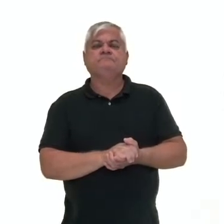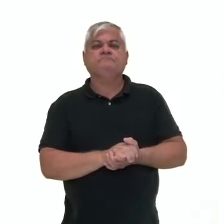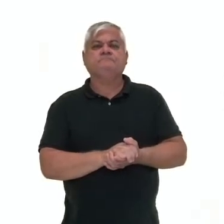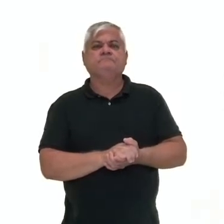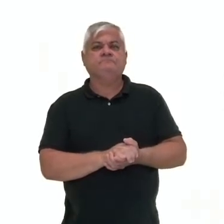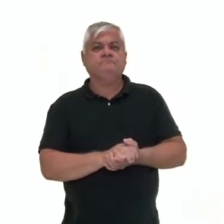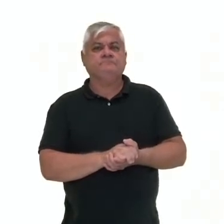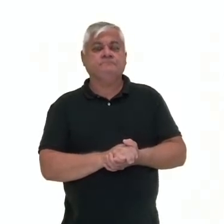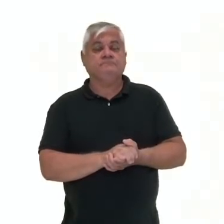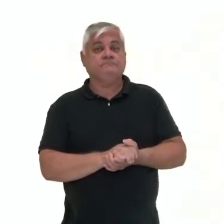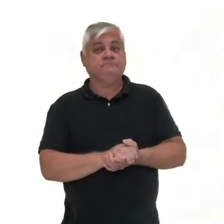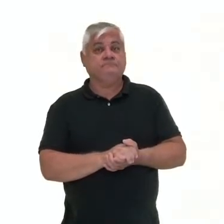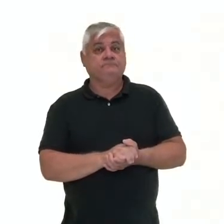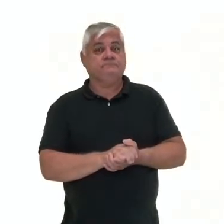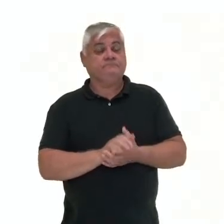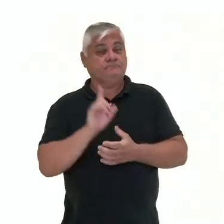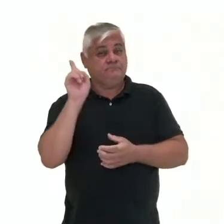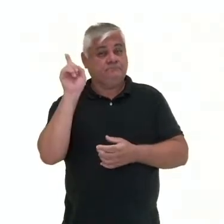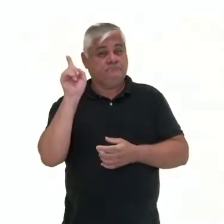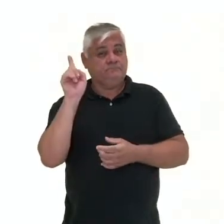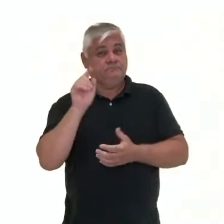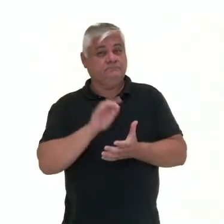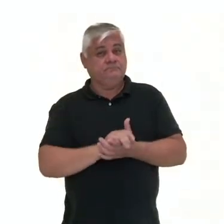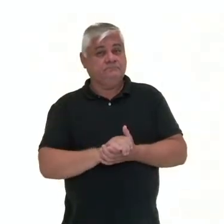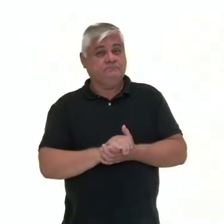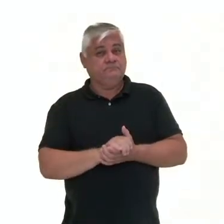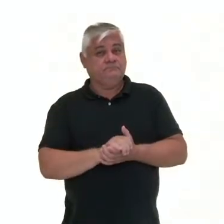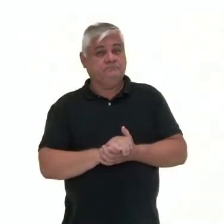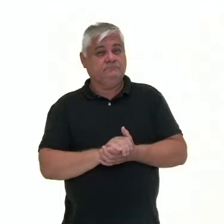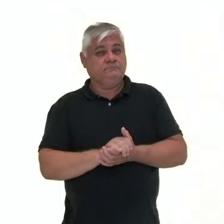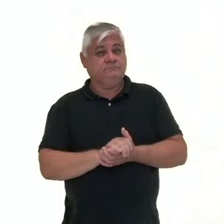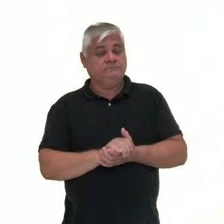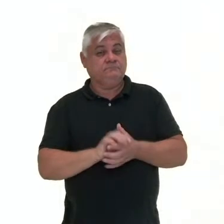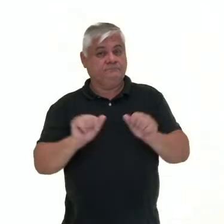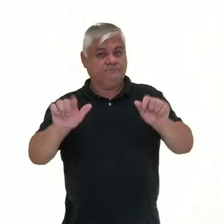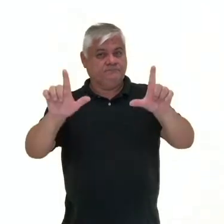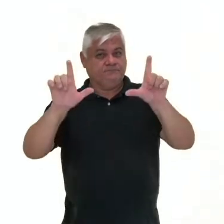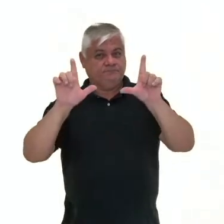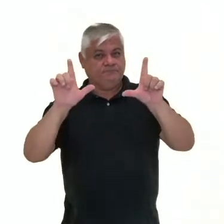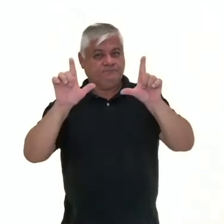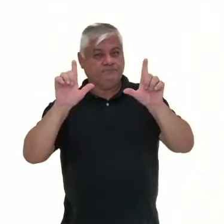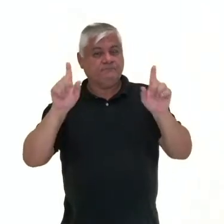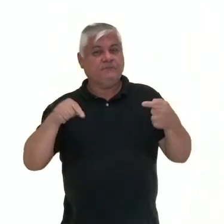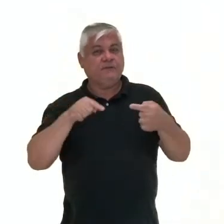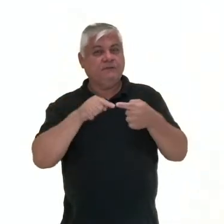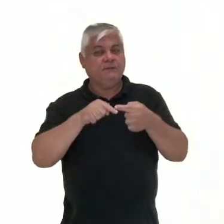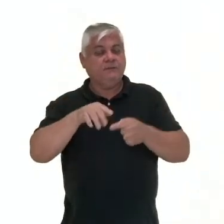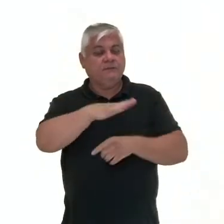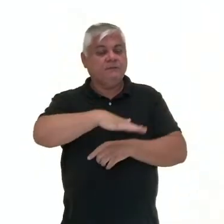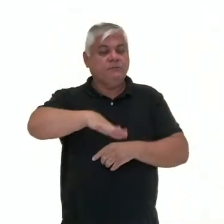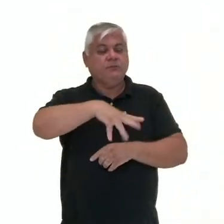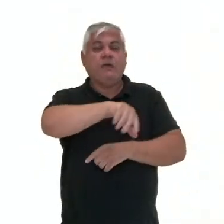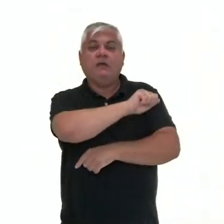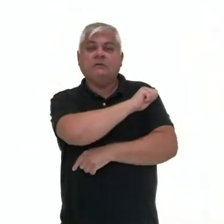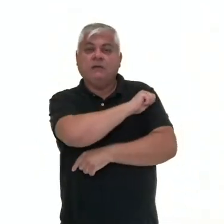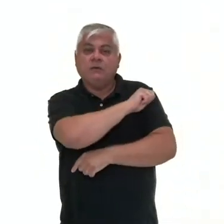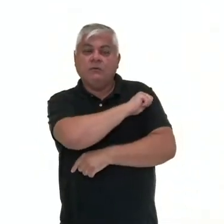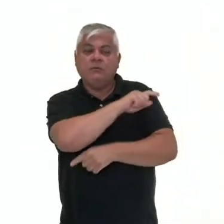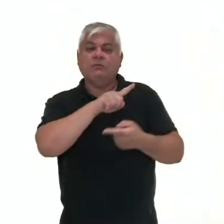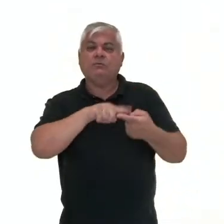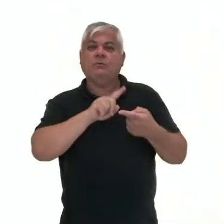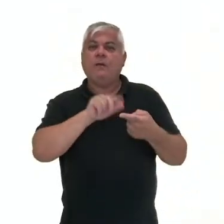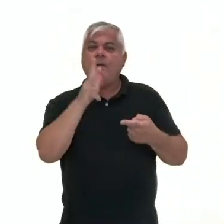Então, ali, né, essa intencionalidade era atingir estudantes e pessoas interessadas